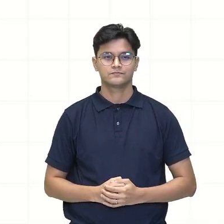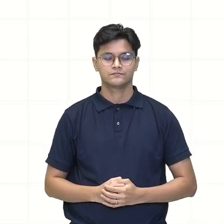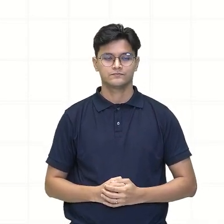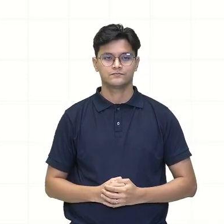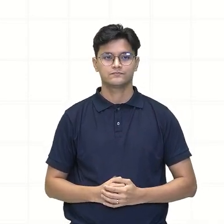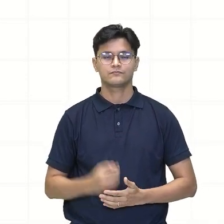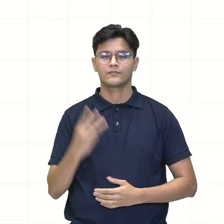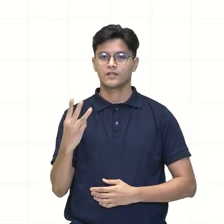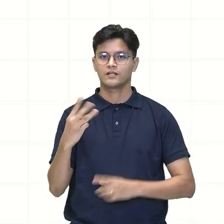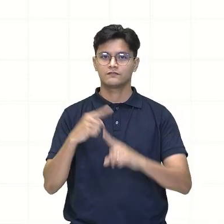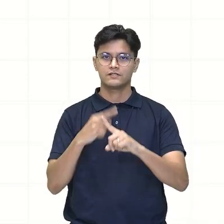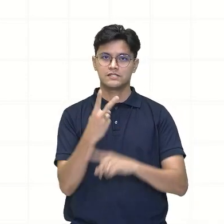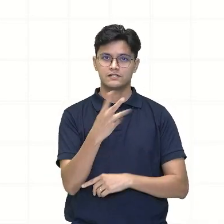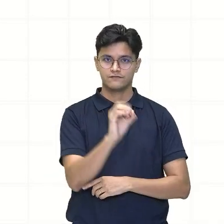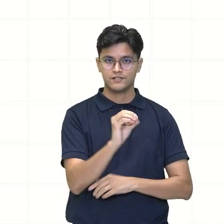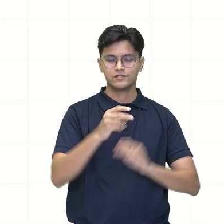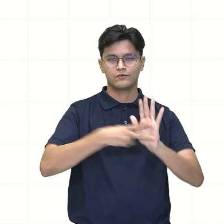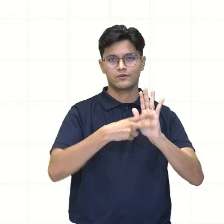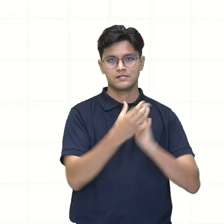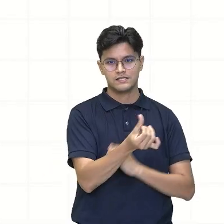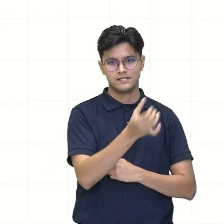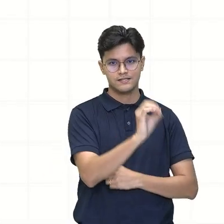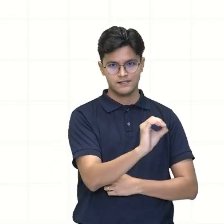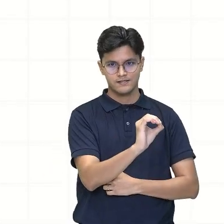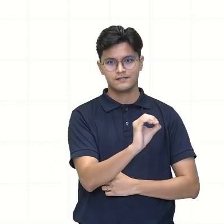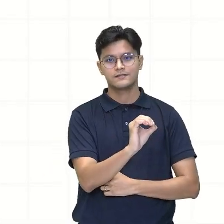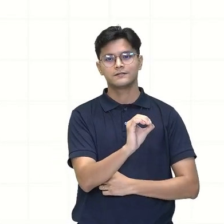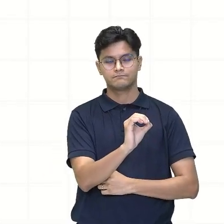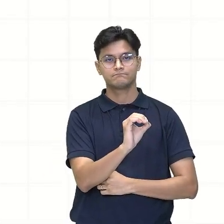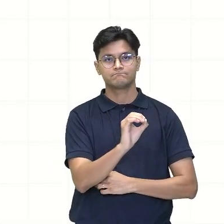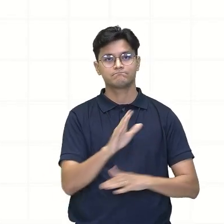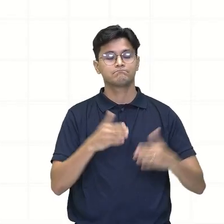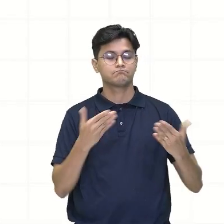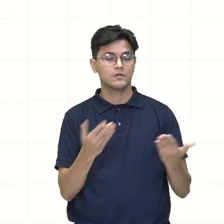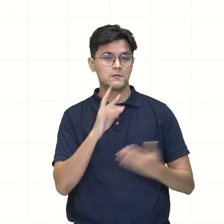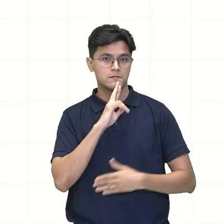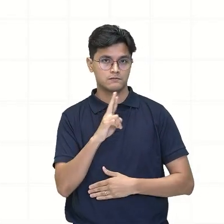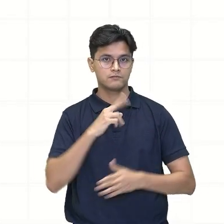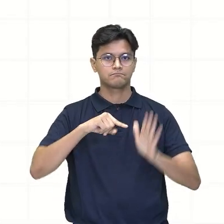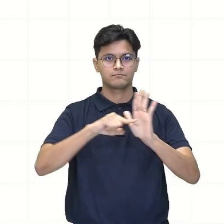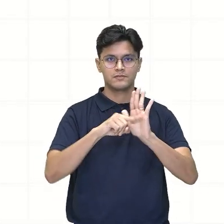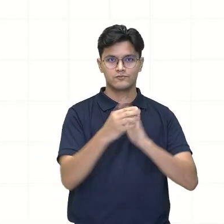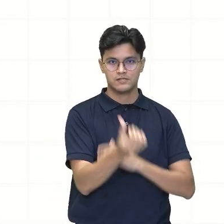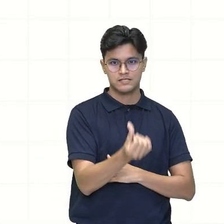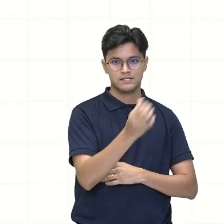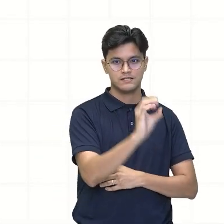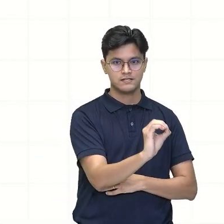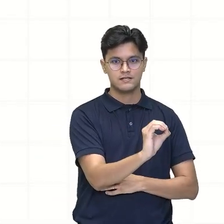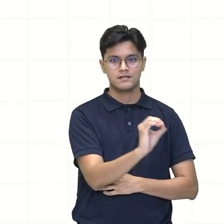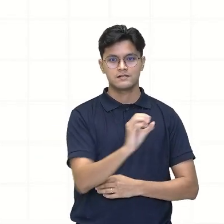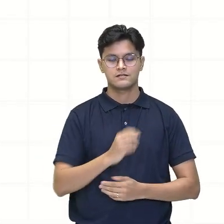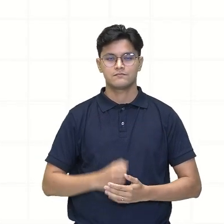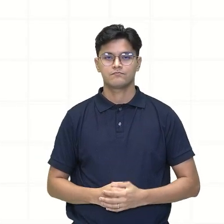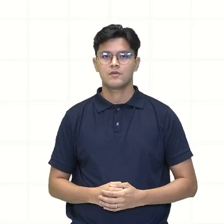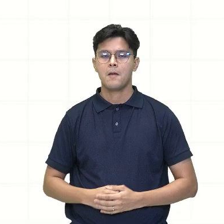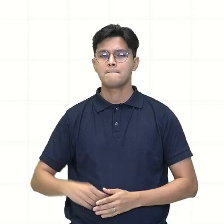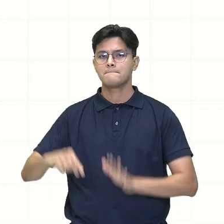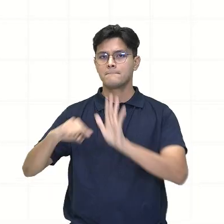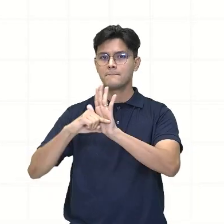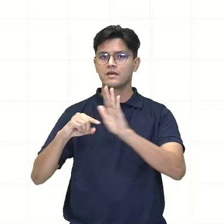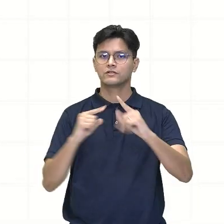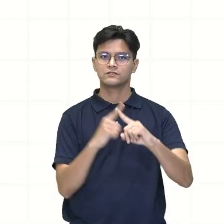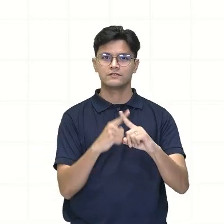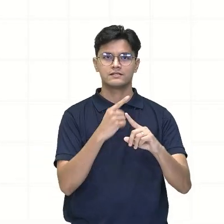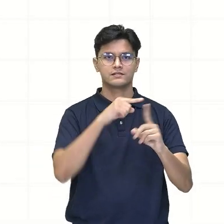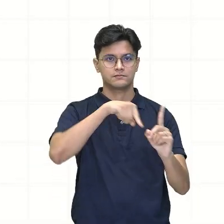3 vezes 20 é 60. E se a gente multiplicar menos com mais aqui, o resultado vai